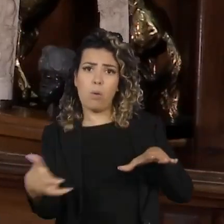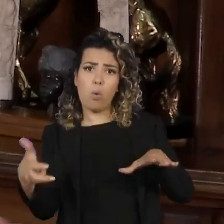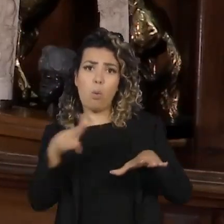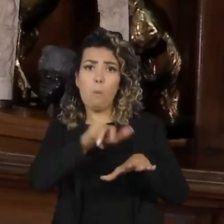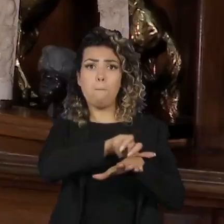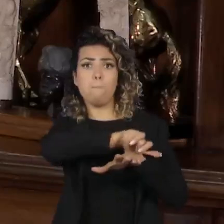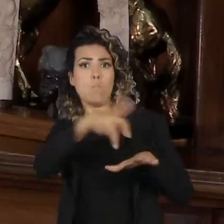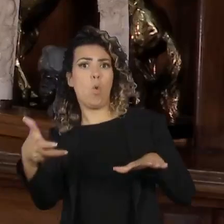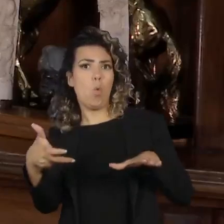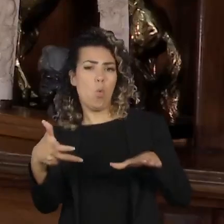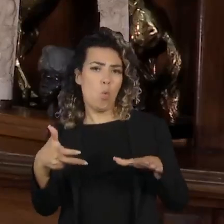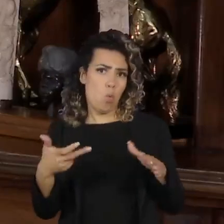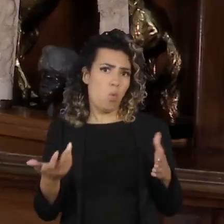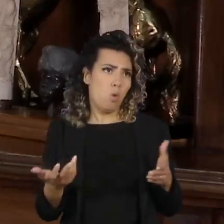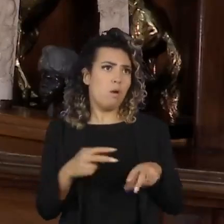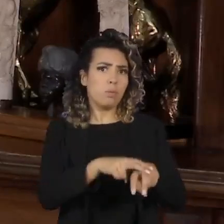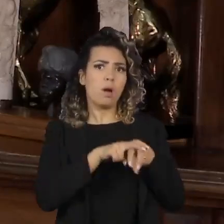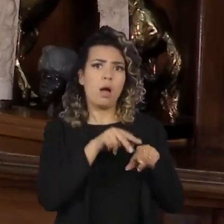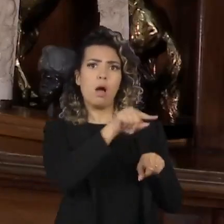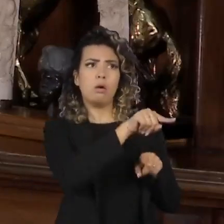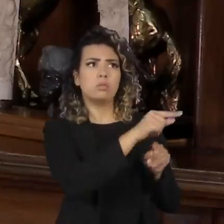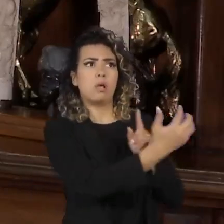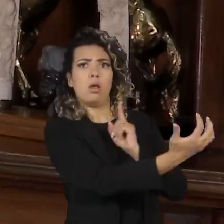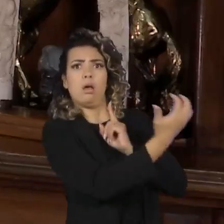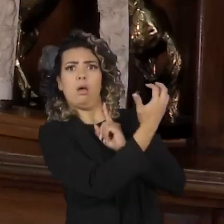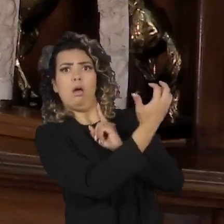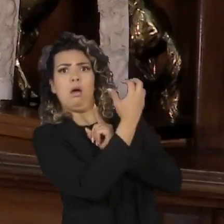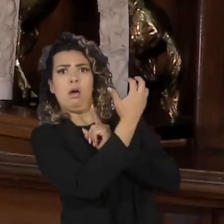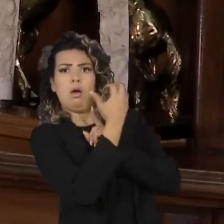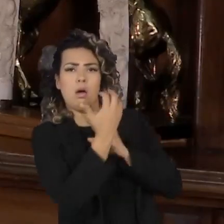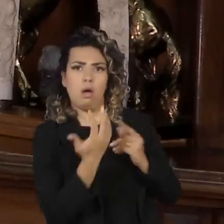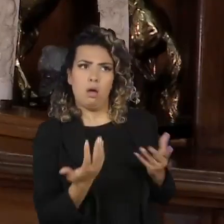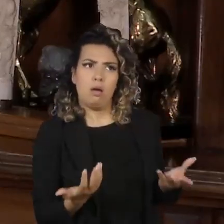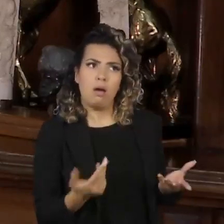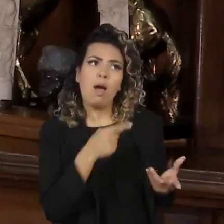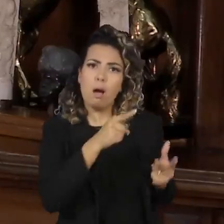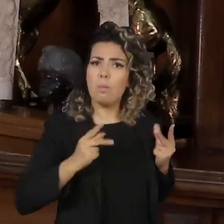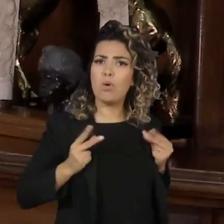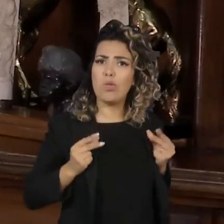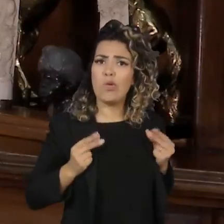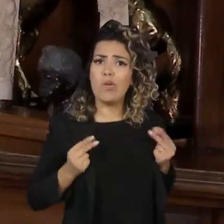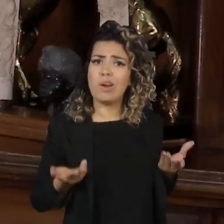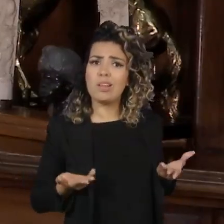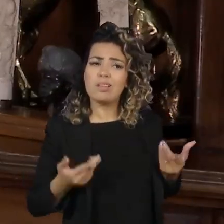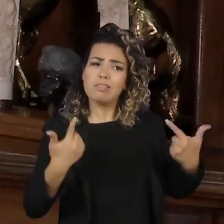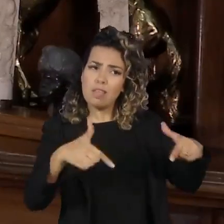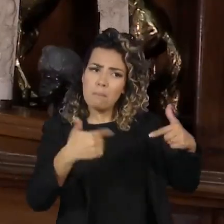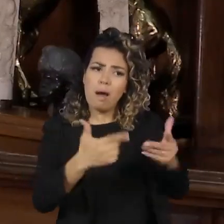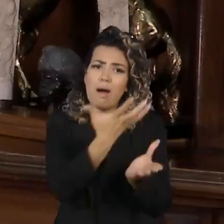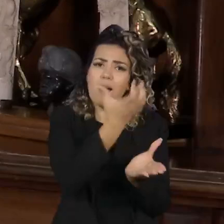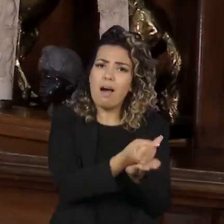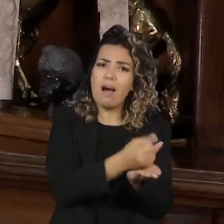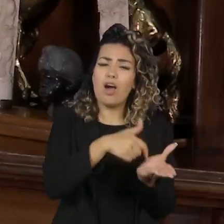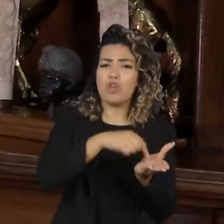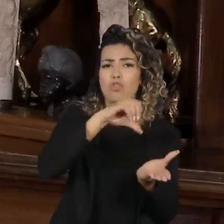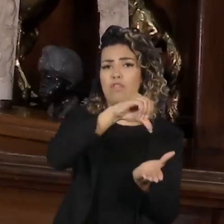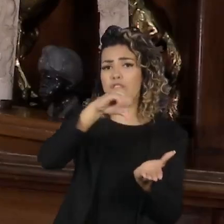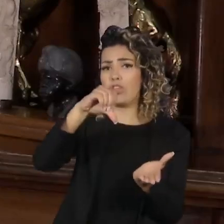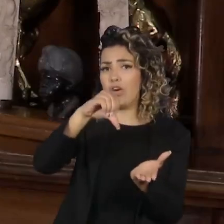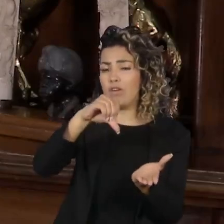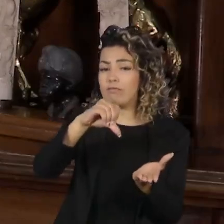proveniente de um ato, de uma ameaça, né, de um motorista da 99. Com base nesse